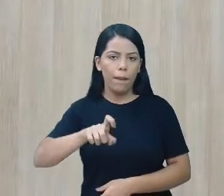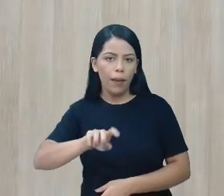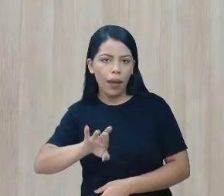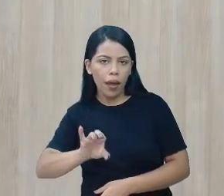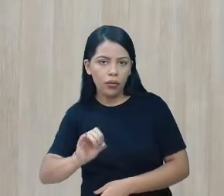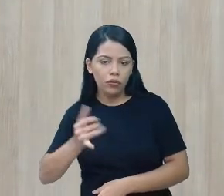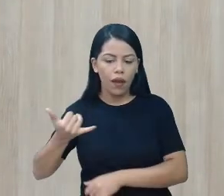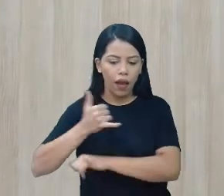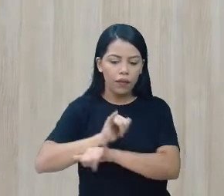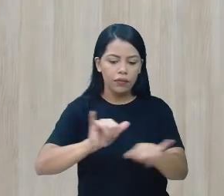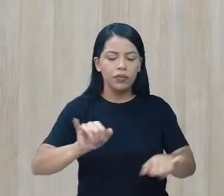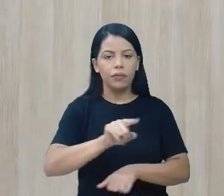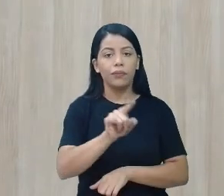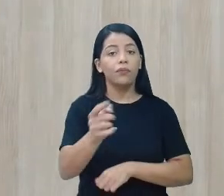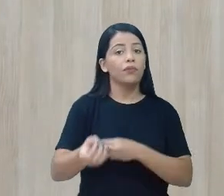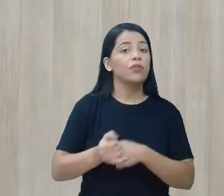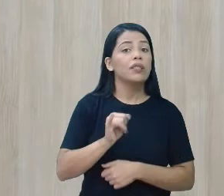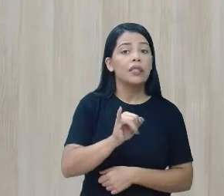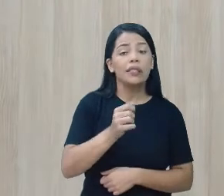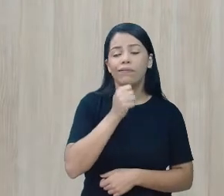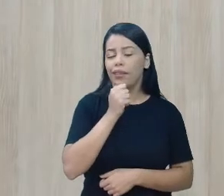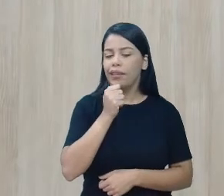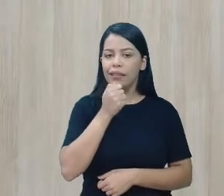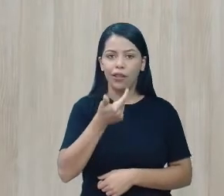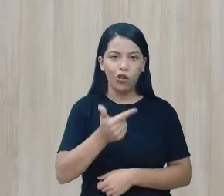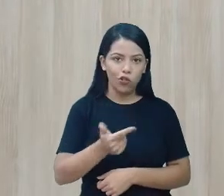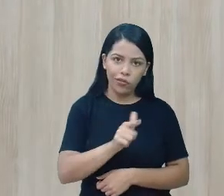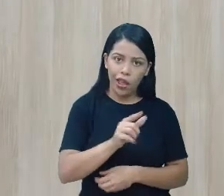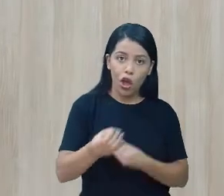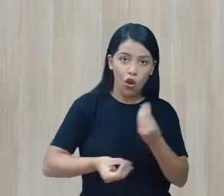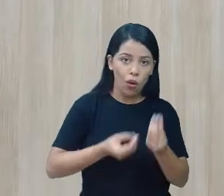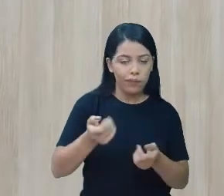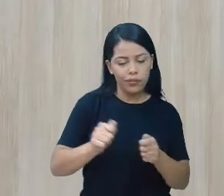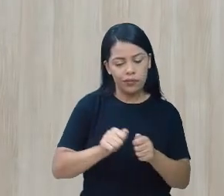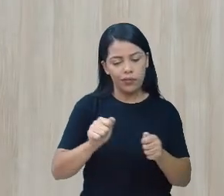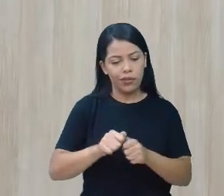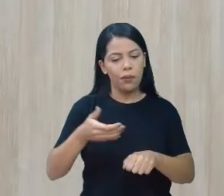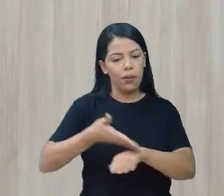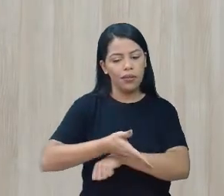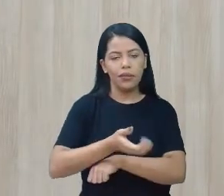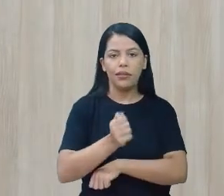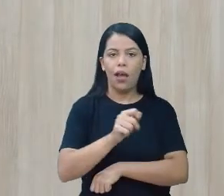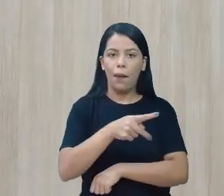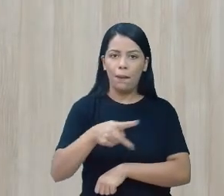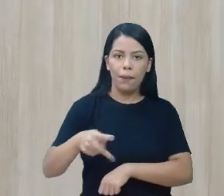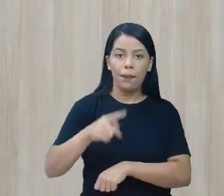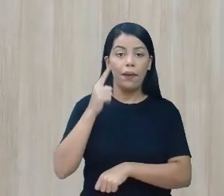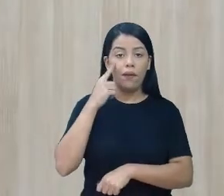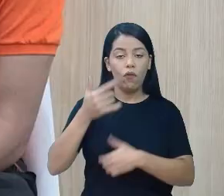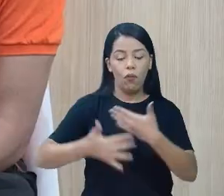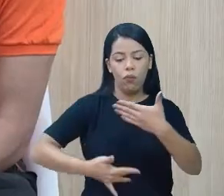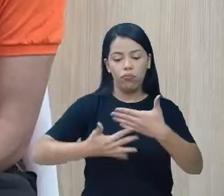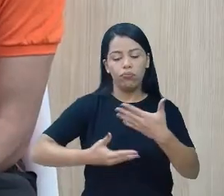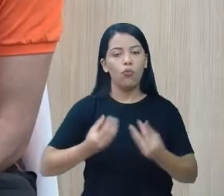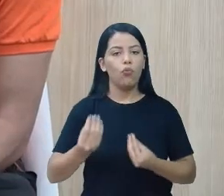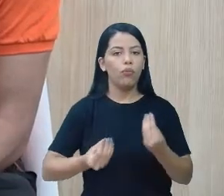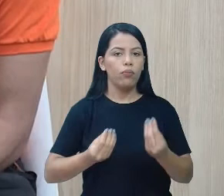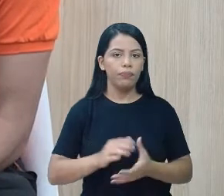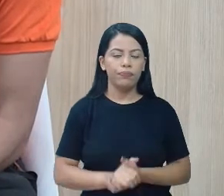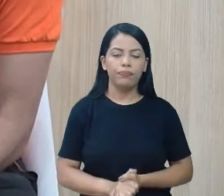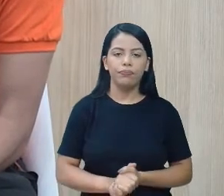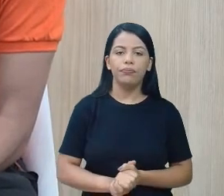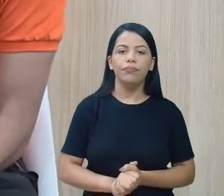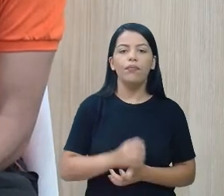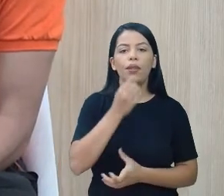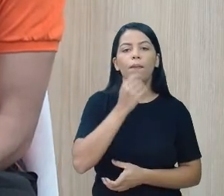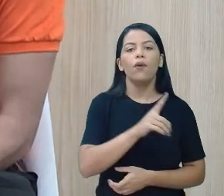tem, acessar o aplicativo e falar um pouquinho sobre como é que está a interação nesse momento ali no chat. Vai lá, professor. Muito bom